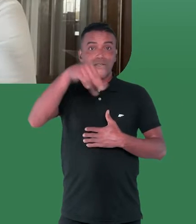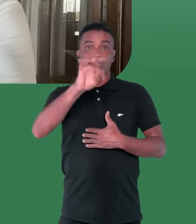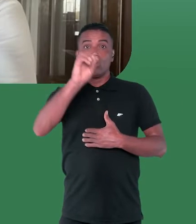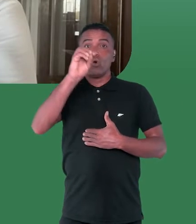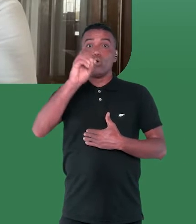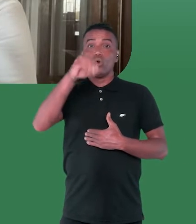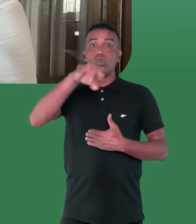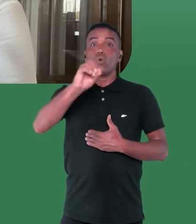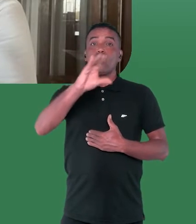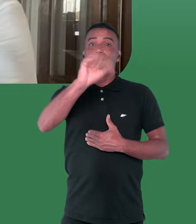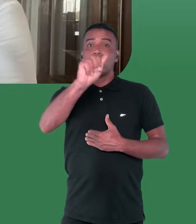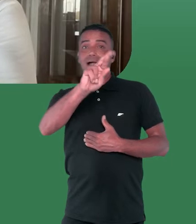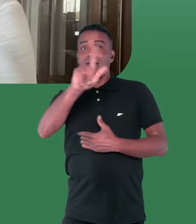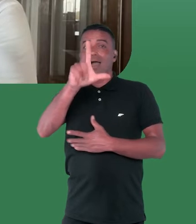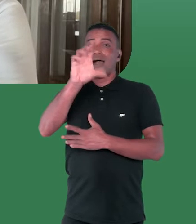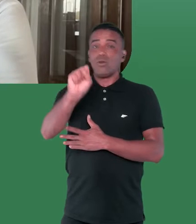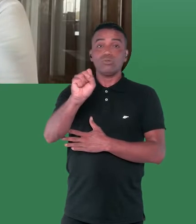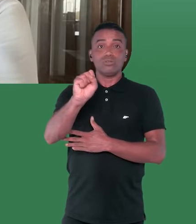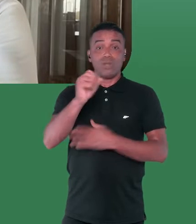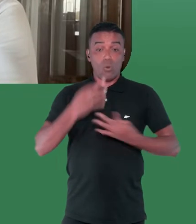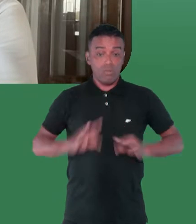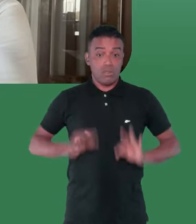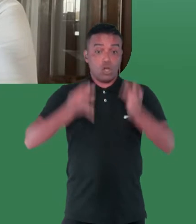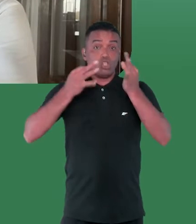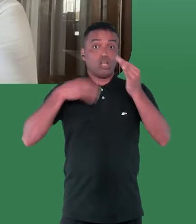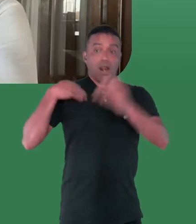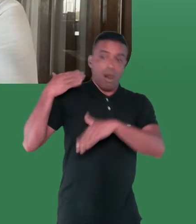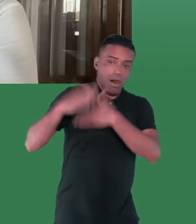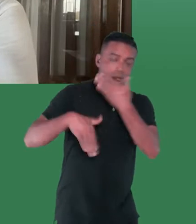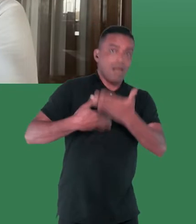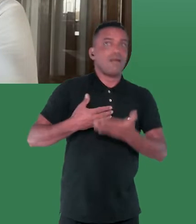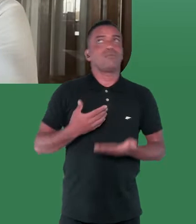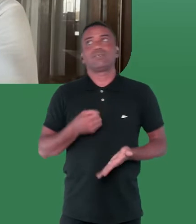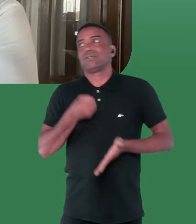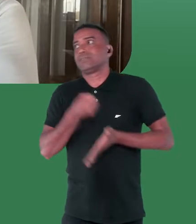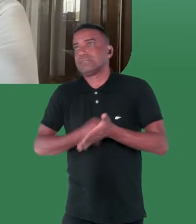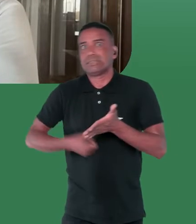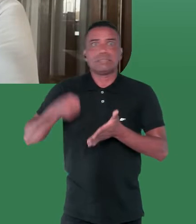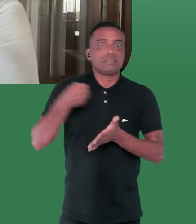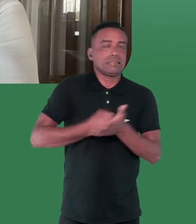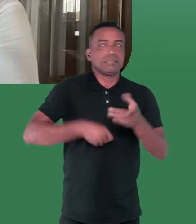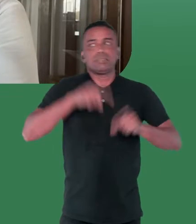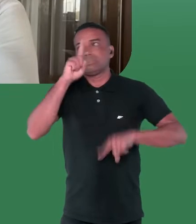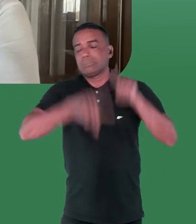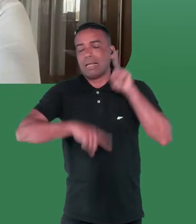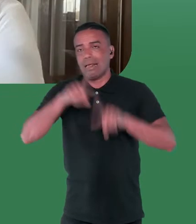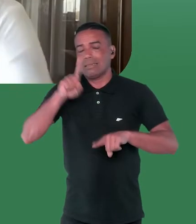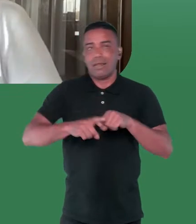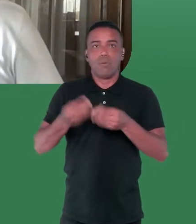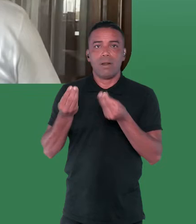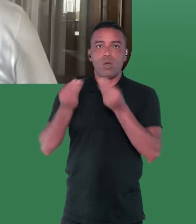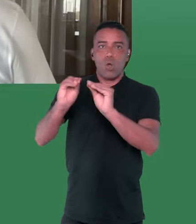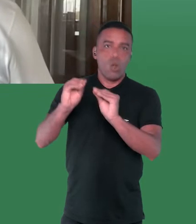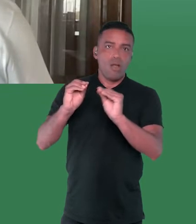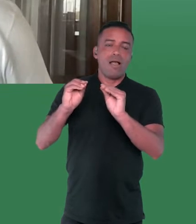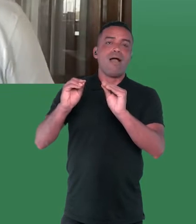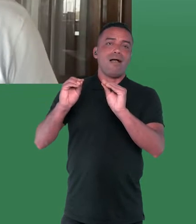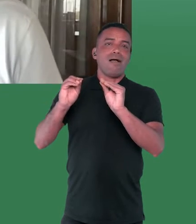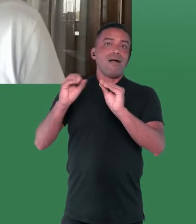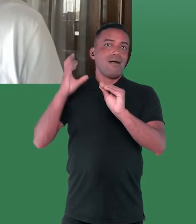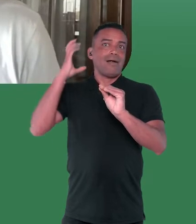parte, dessa evolução, né, a partir dali do sua peleja com aquele para colocar no ar